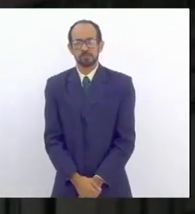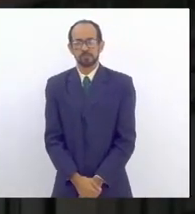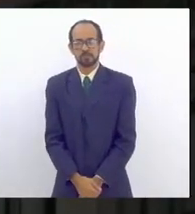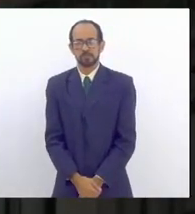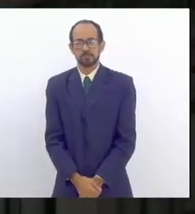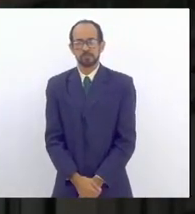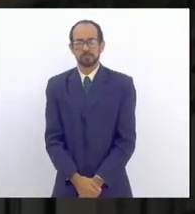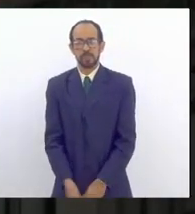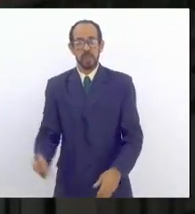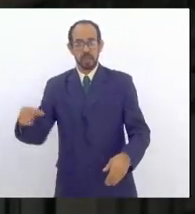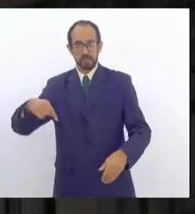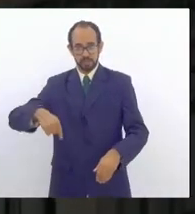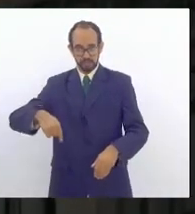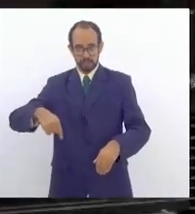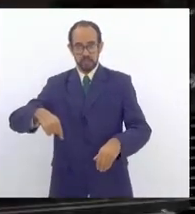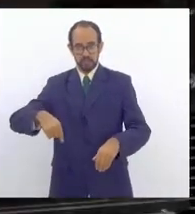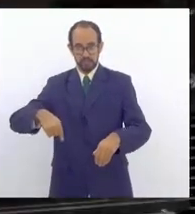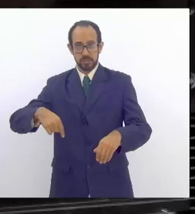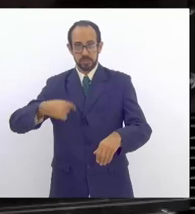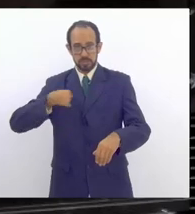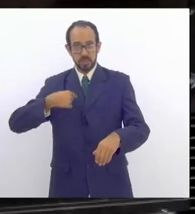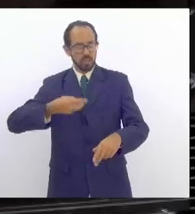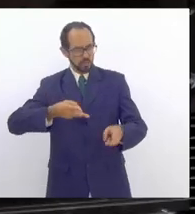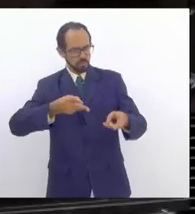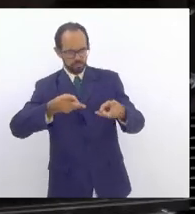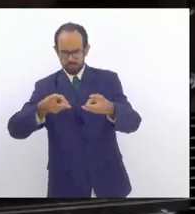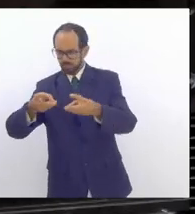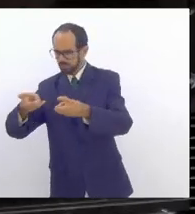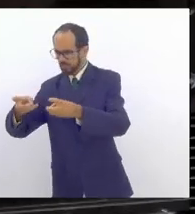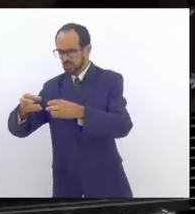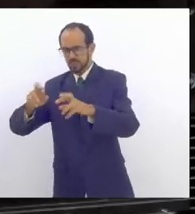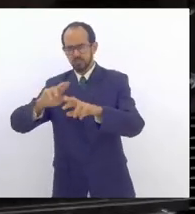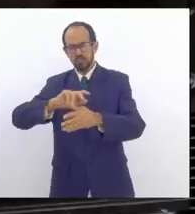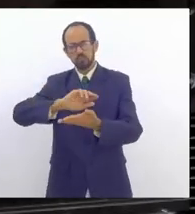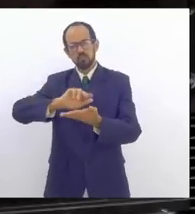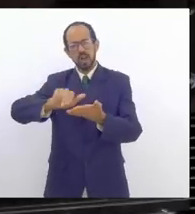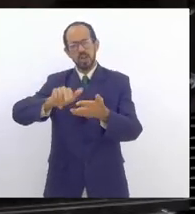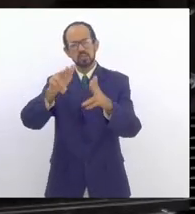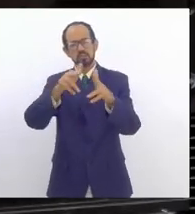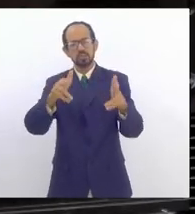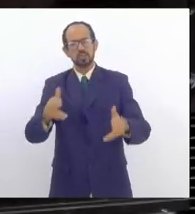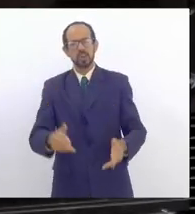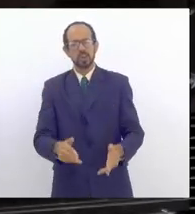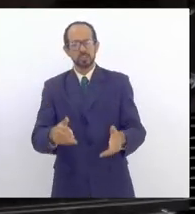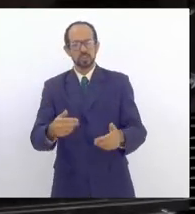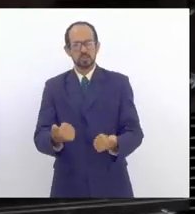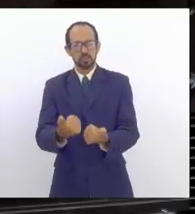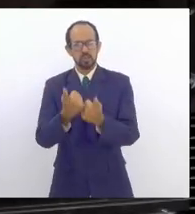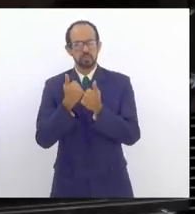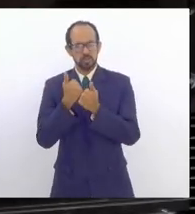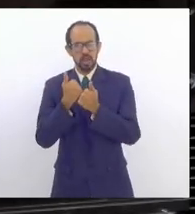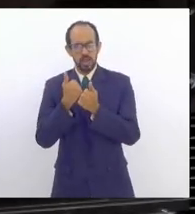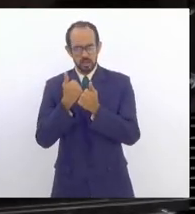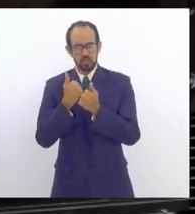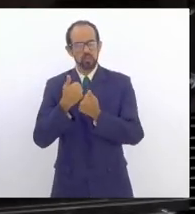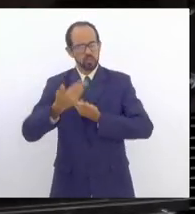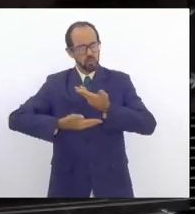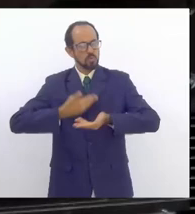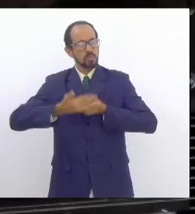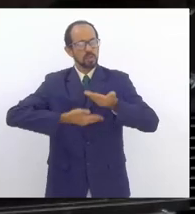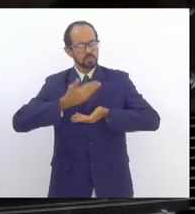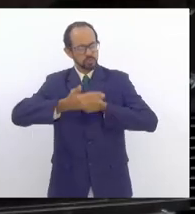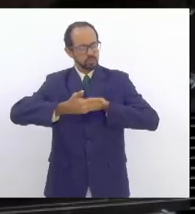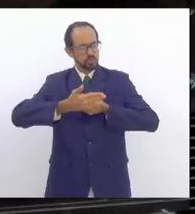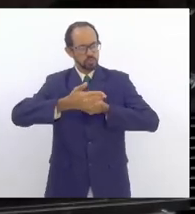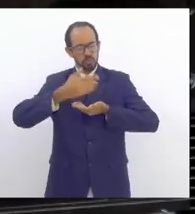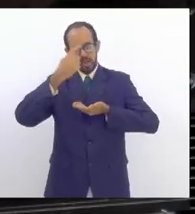Aqui da tribuna, reconheço vários personagens da reconstrução do Estado com quem compartilho a visão